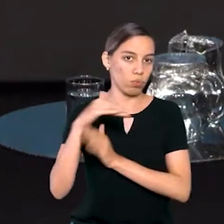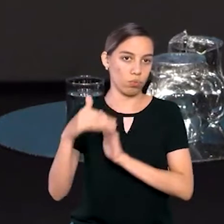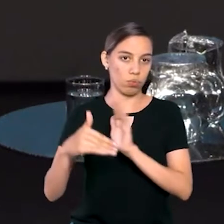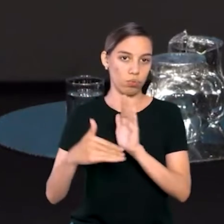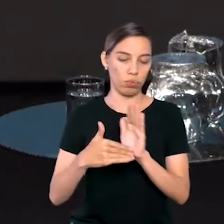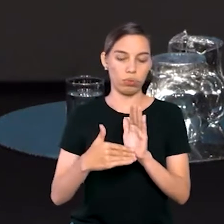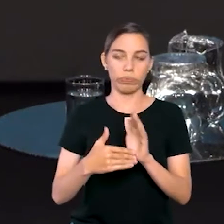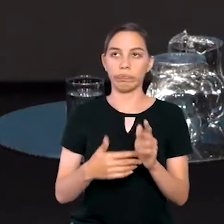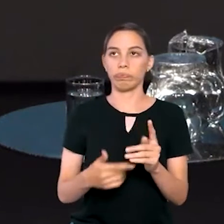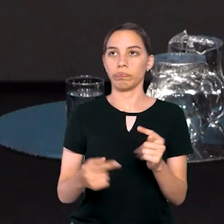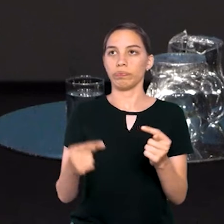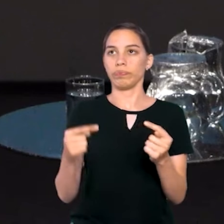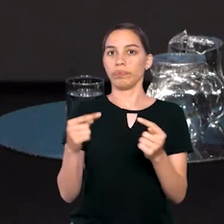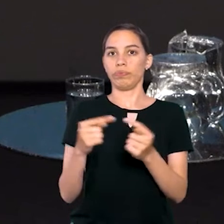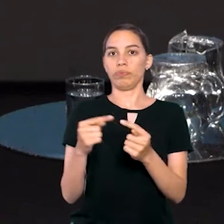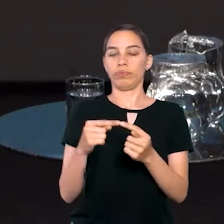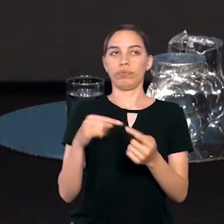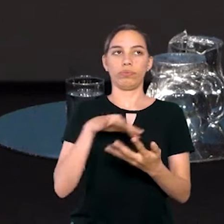que